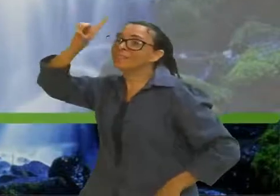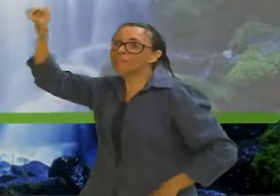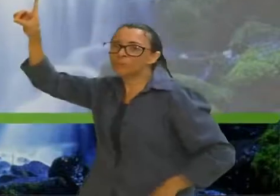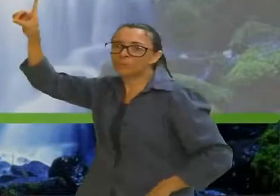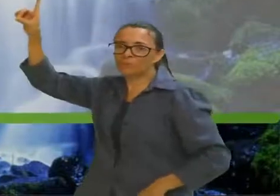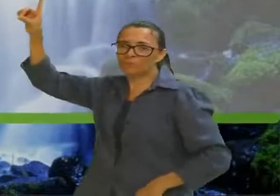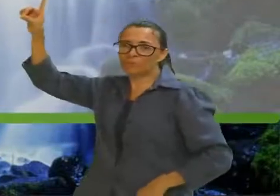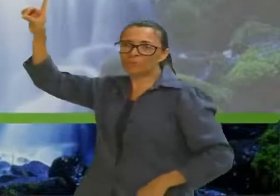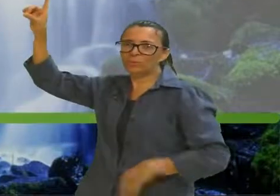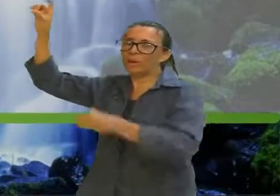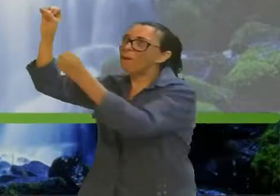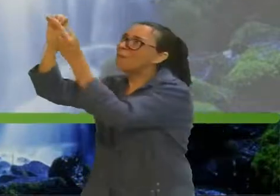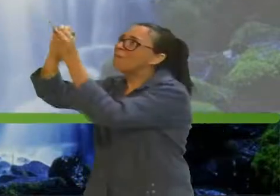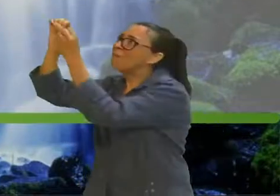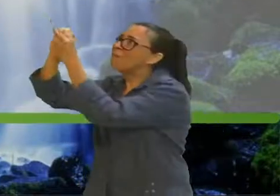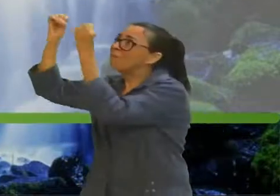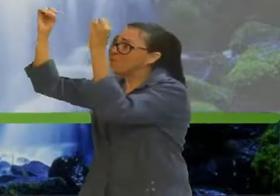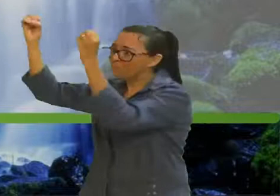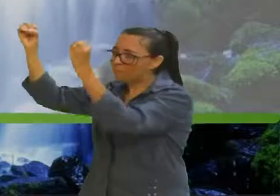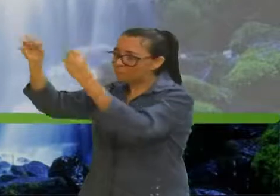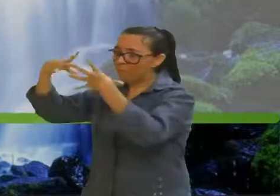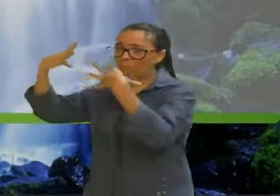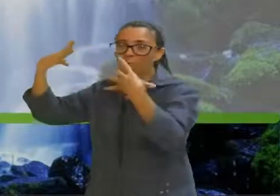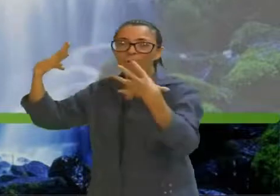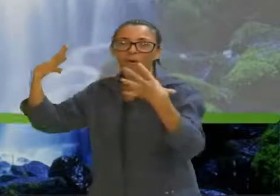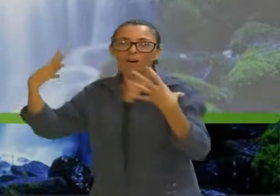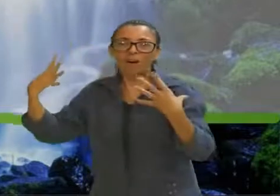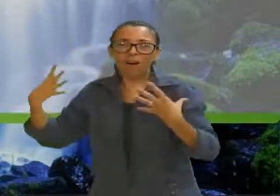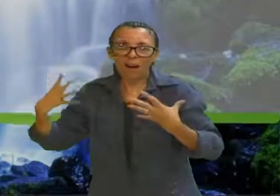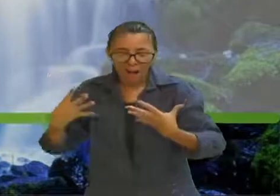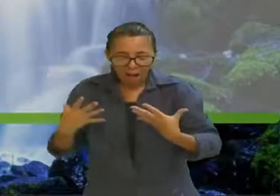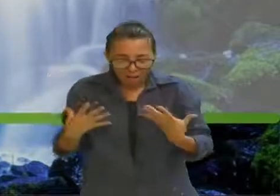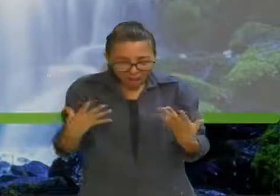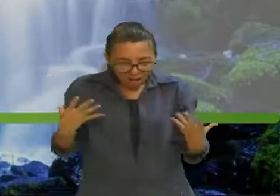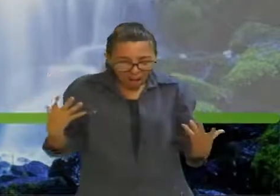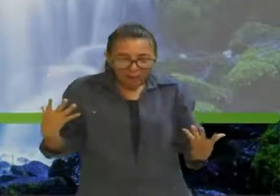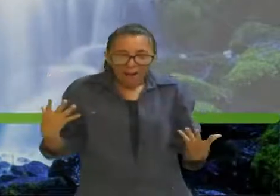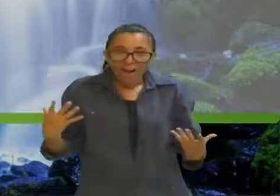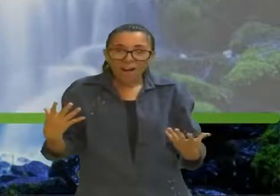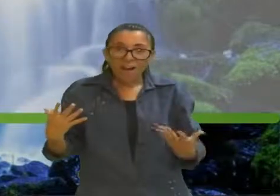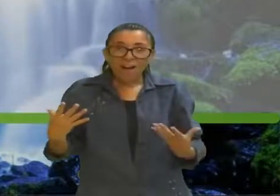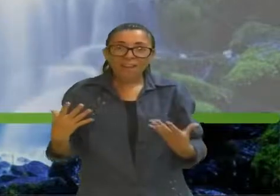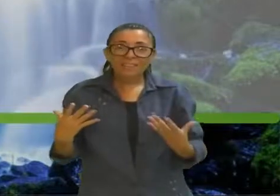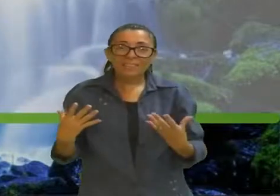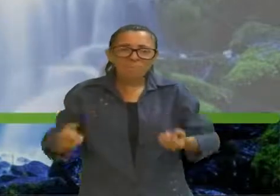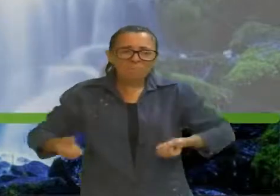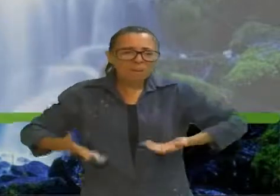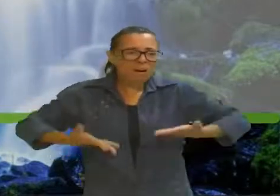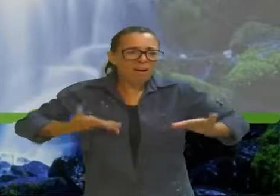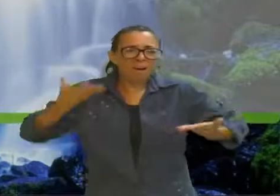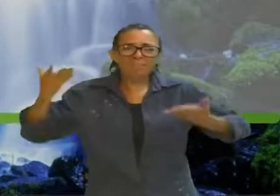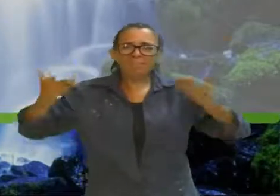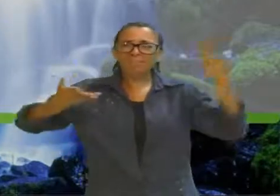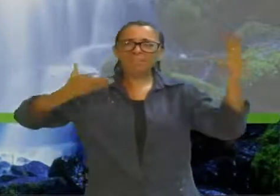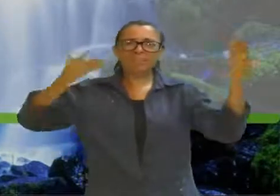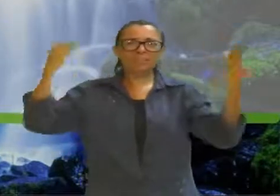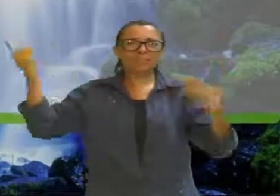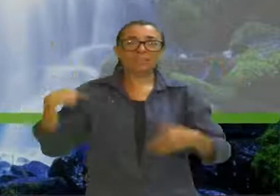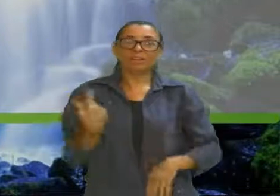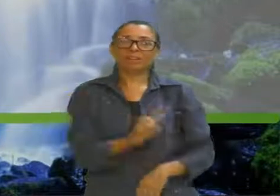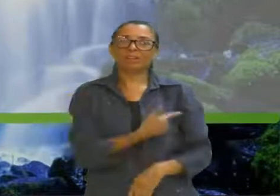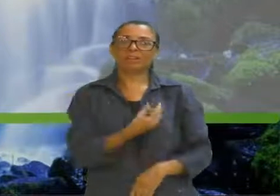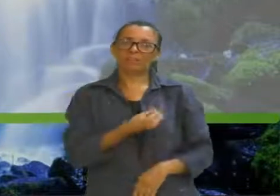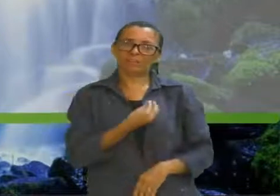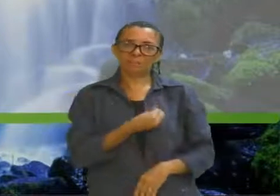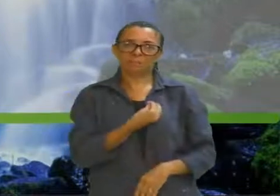mim, através de você. É isso que nós aprendemos aqui também. Se eu